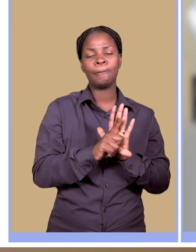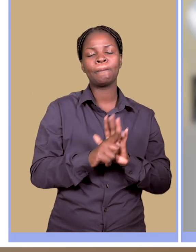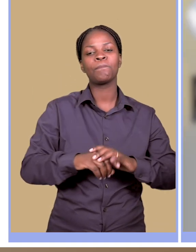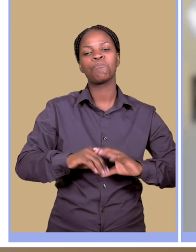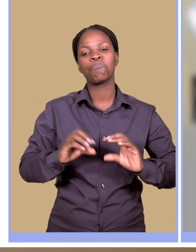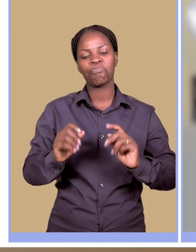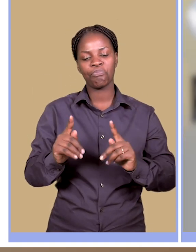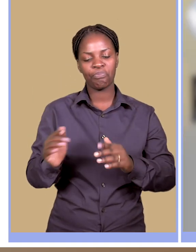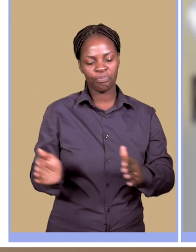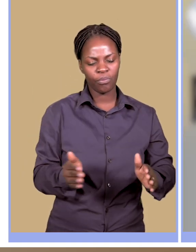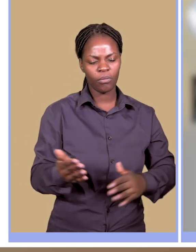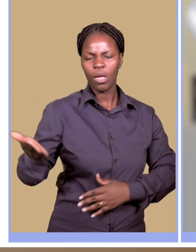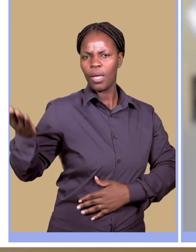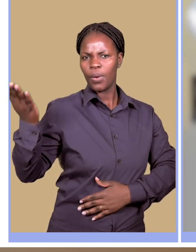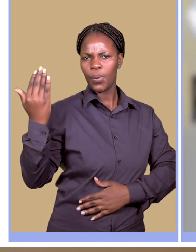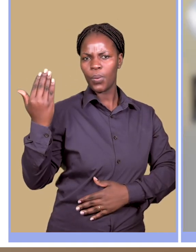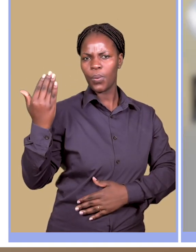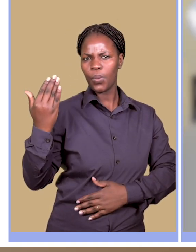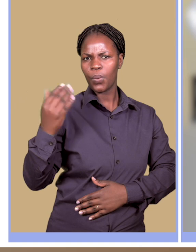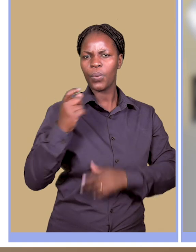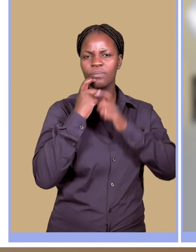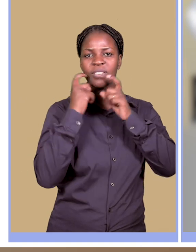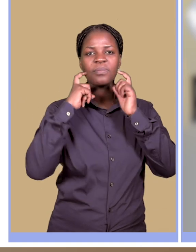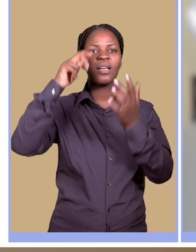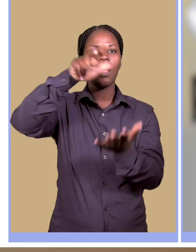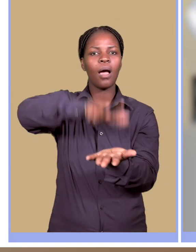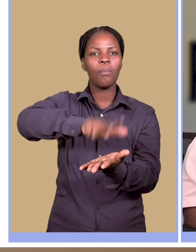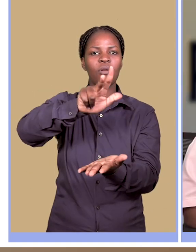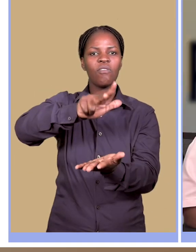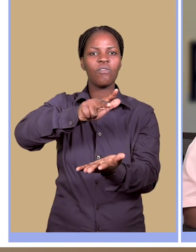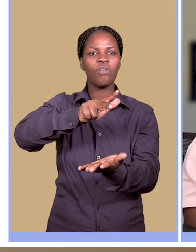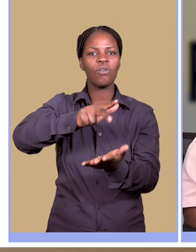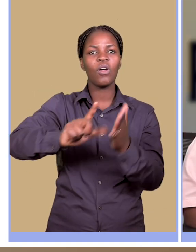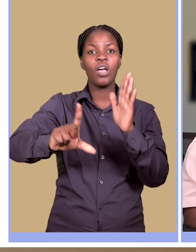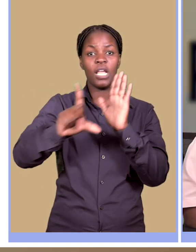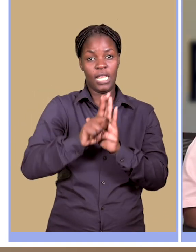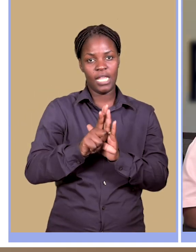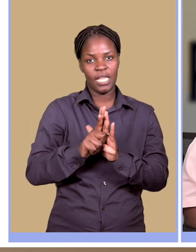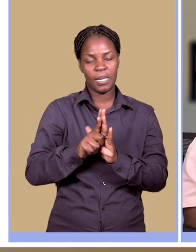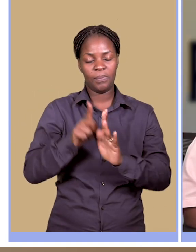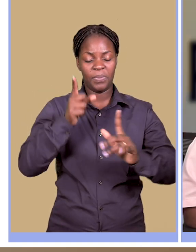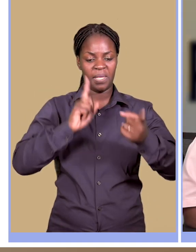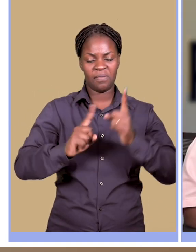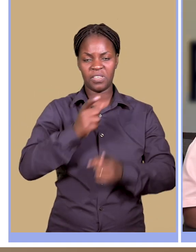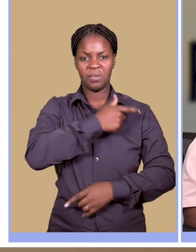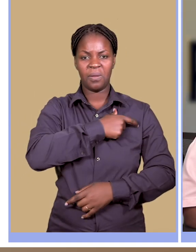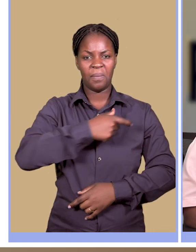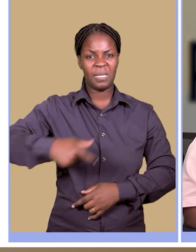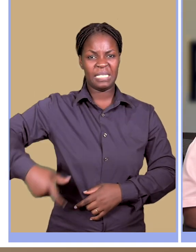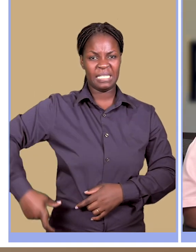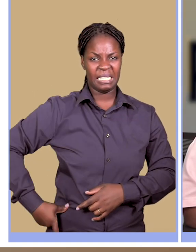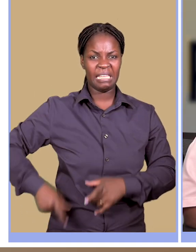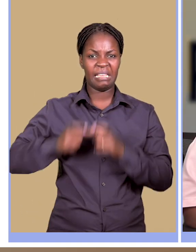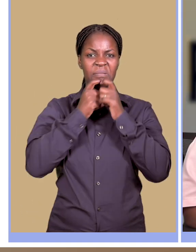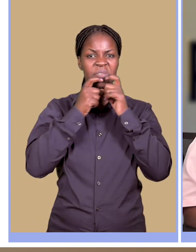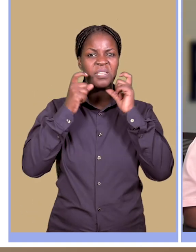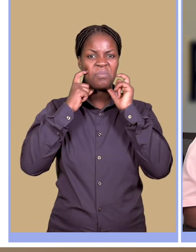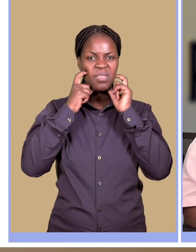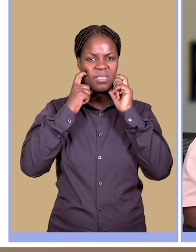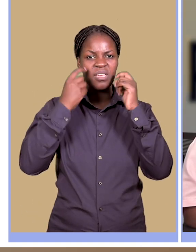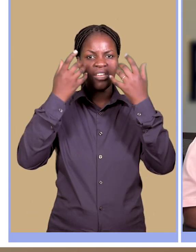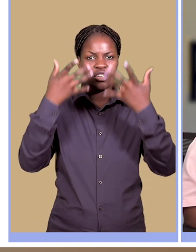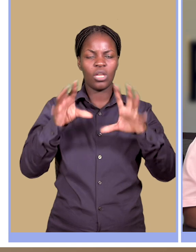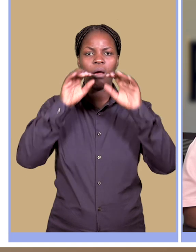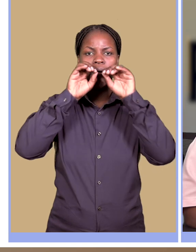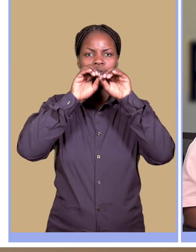e esperamos que seja promulgada o mais breve possível, portanto com a assinatura do Presidente da República, mas é um passo